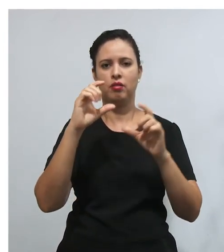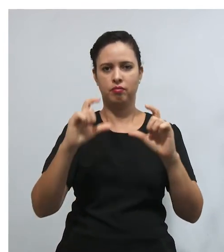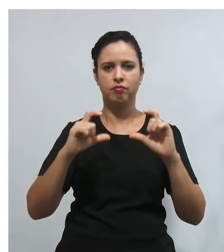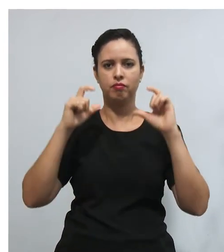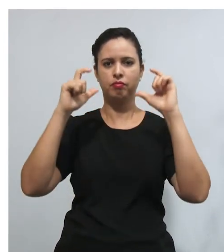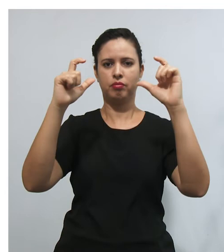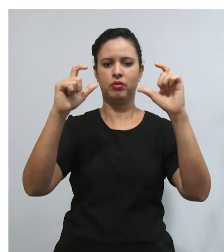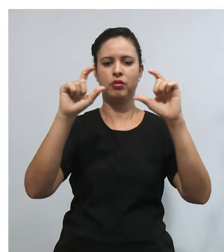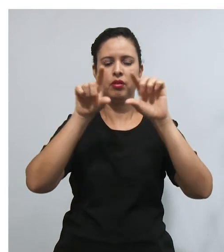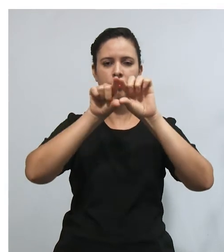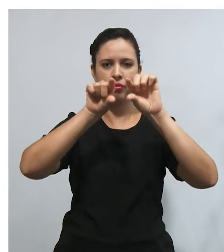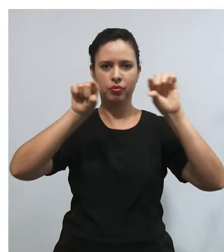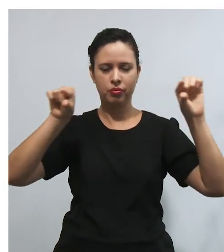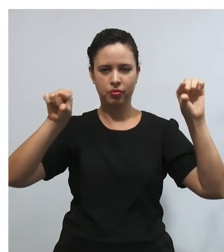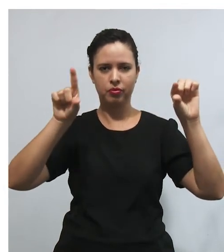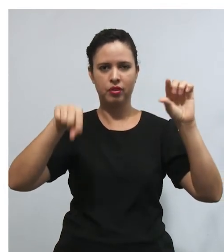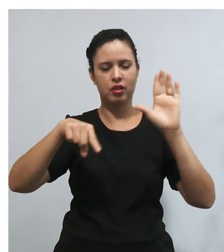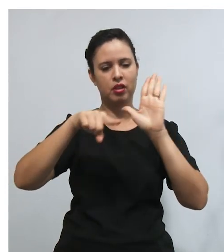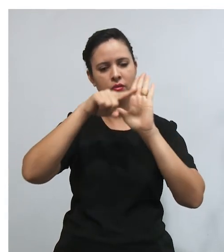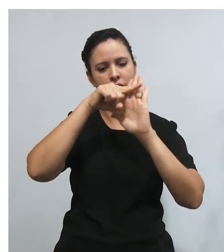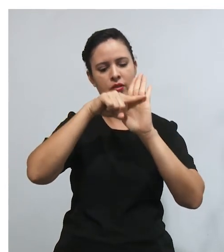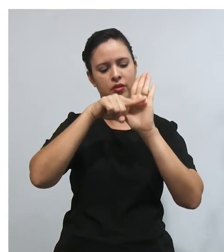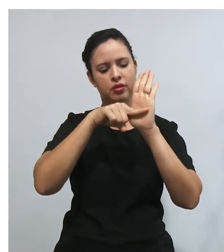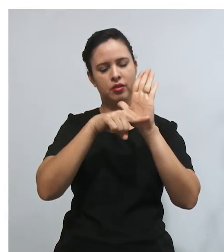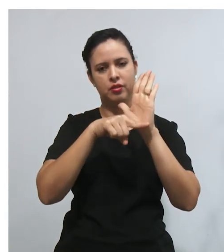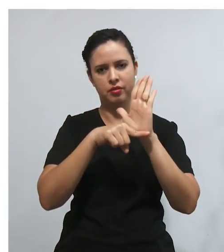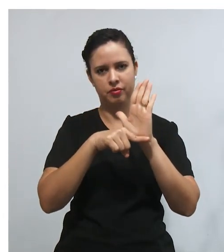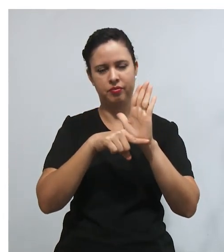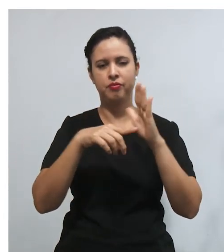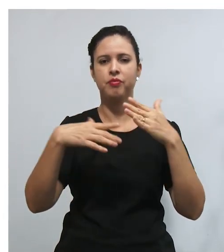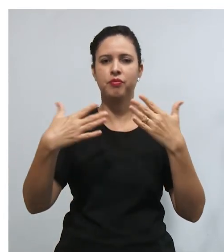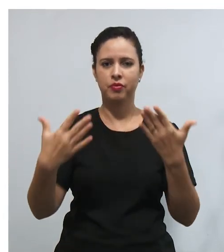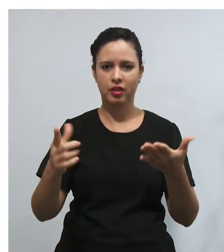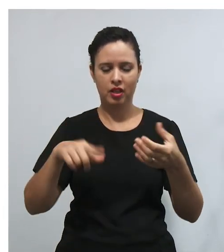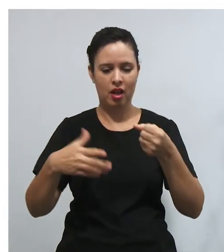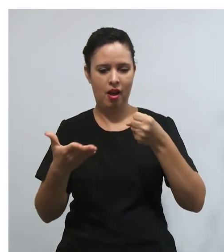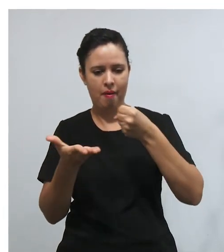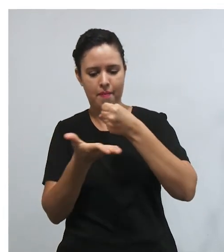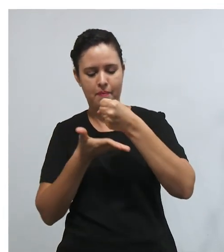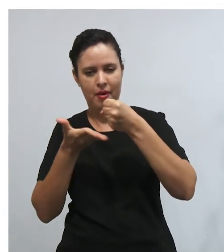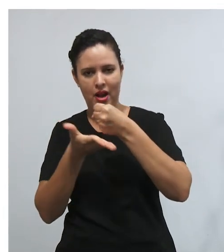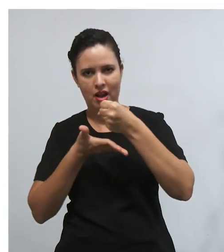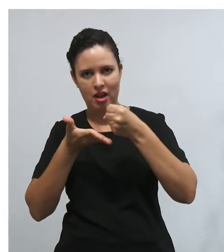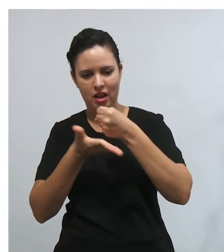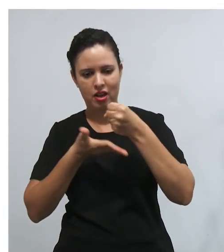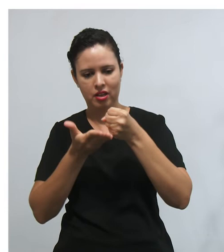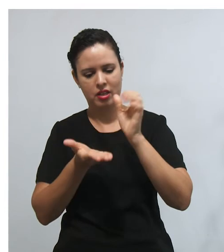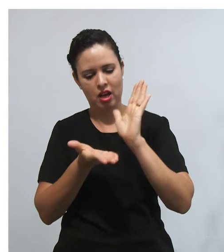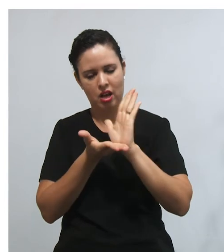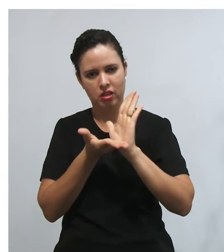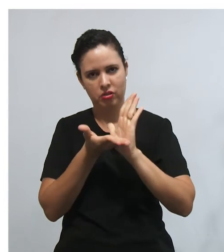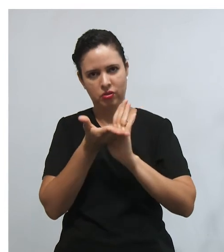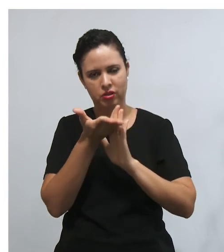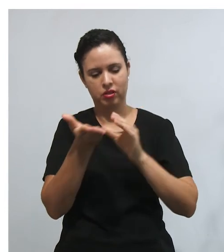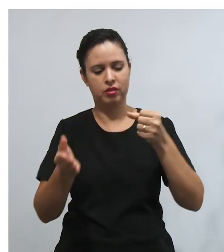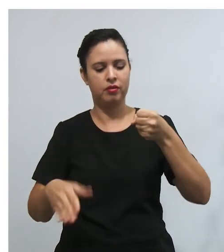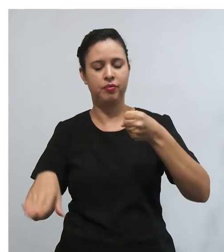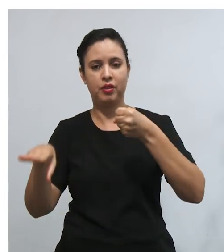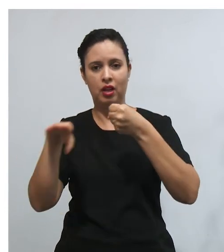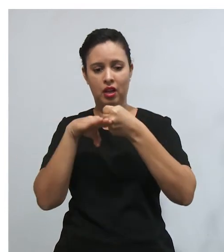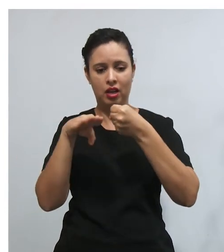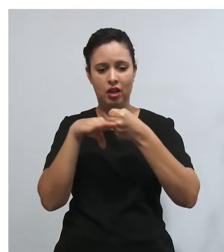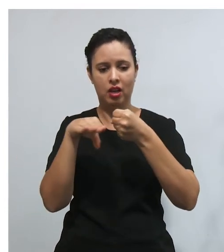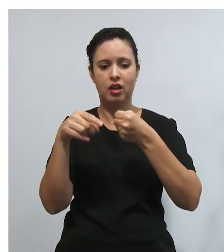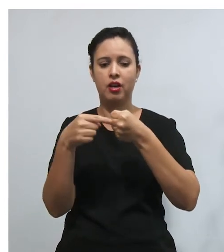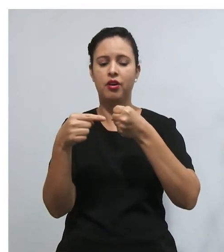eles funcionam em cima do sistema operacional. É o sistema operacional que vai prover